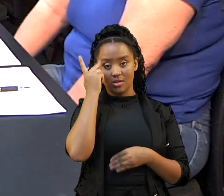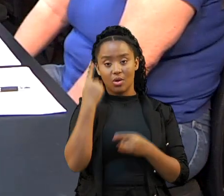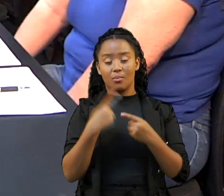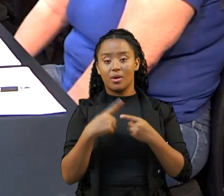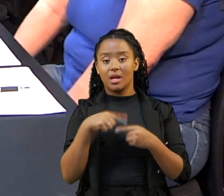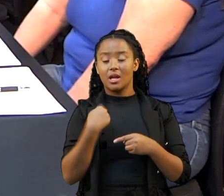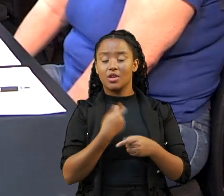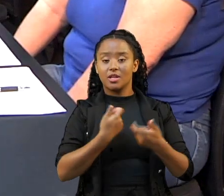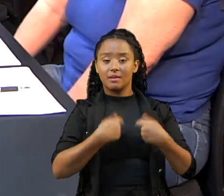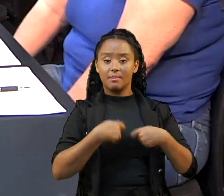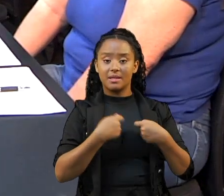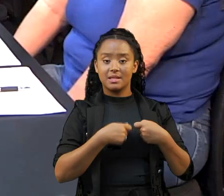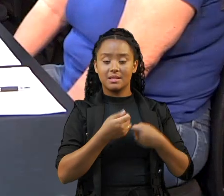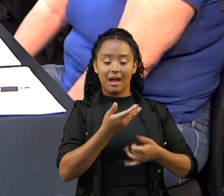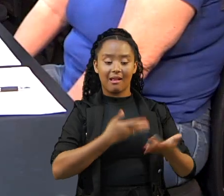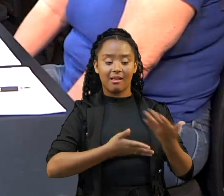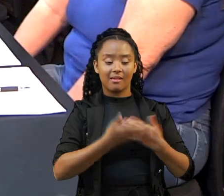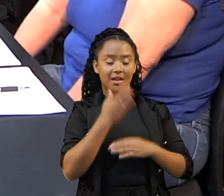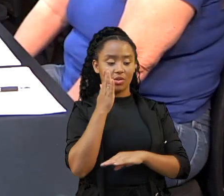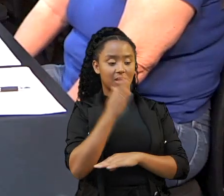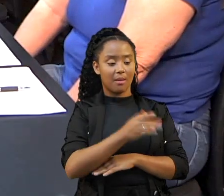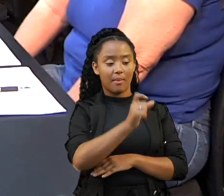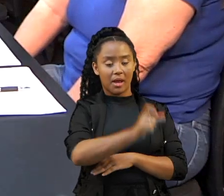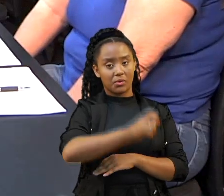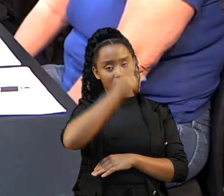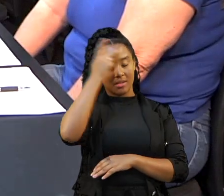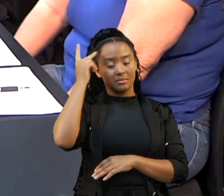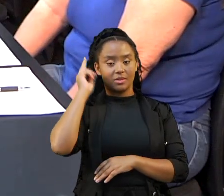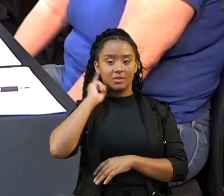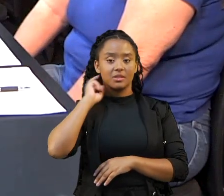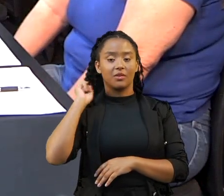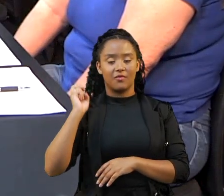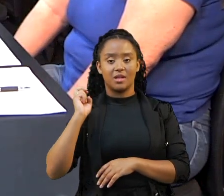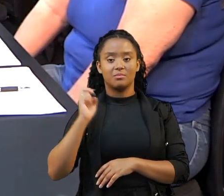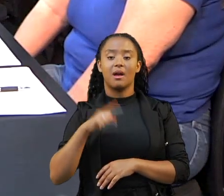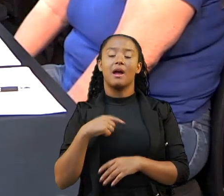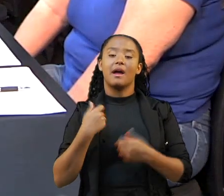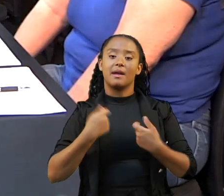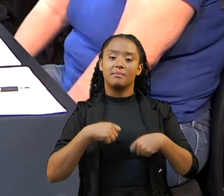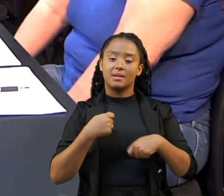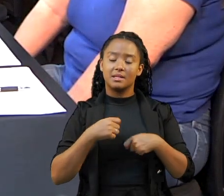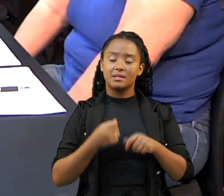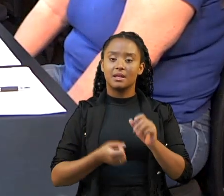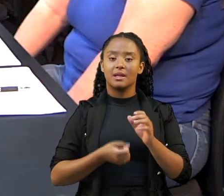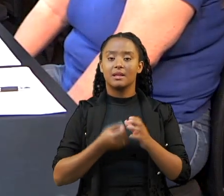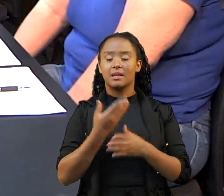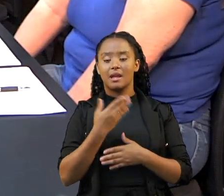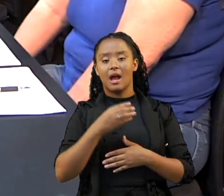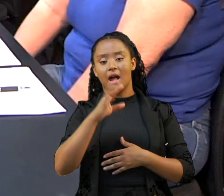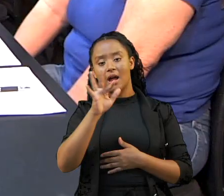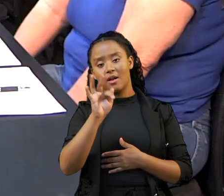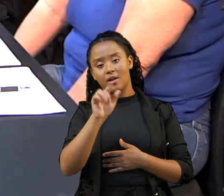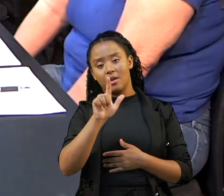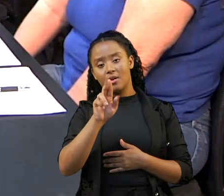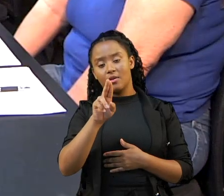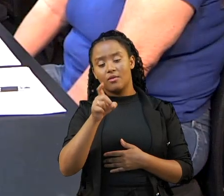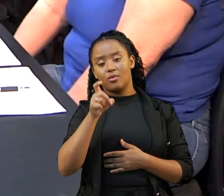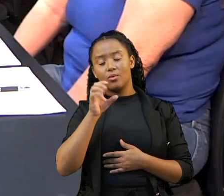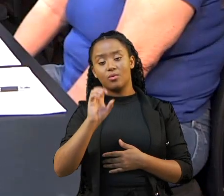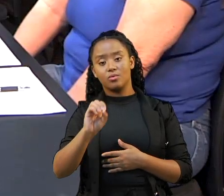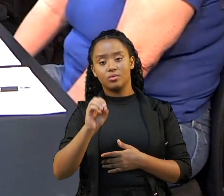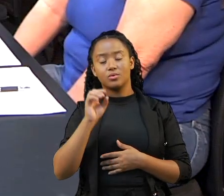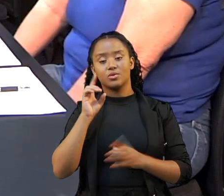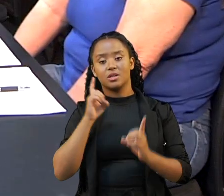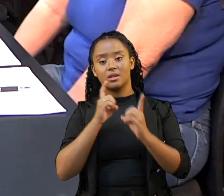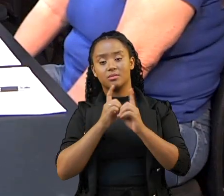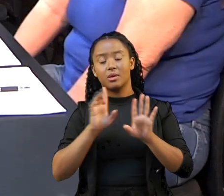lidar diretamente, sabe, com as pessoas que são resgatadas. E a gente tem que construir fluxo de atendimento. Então, o meu trabalho é muito